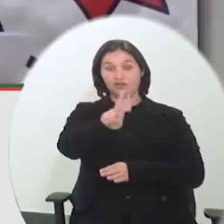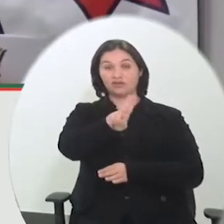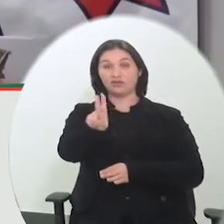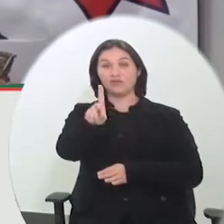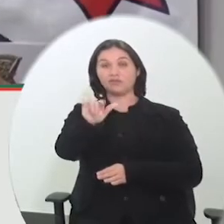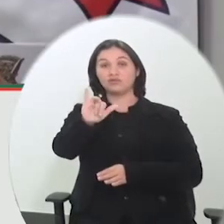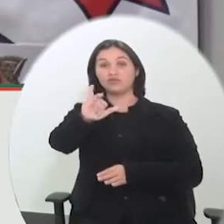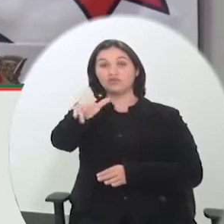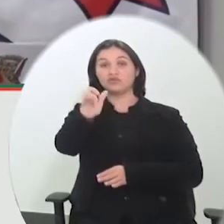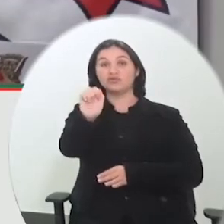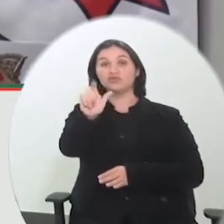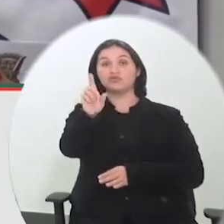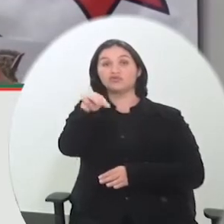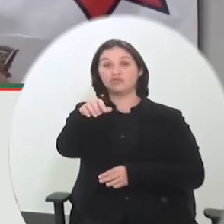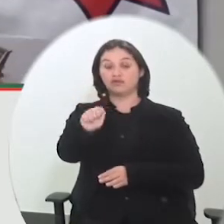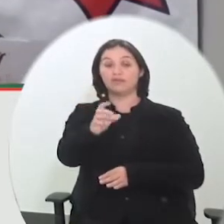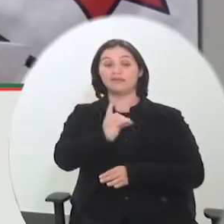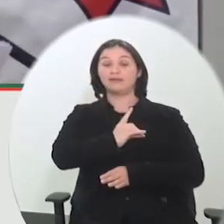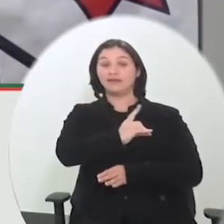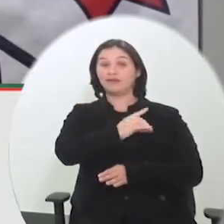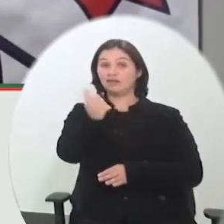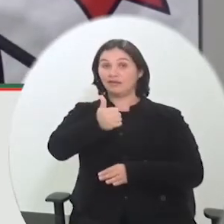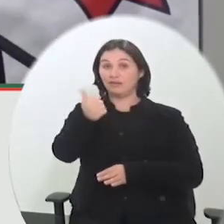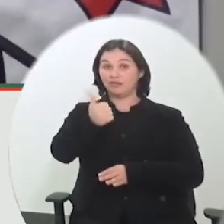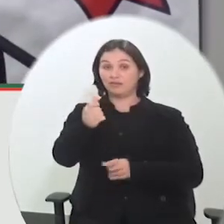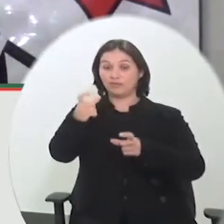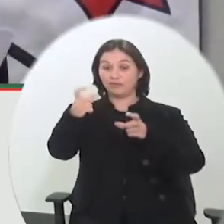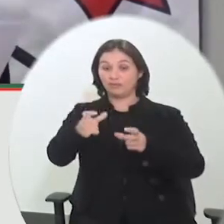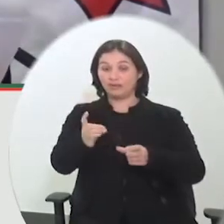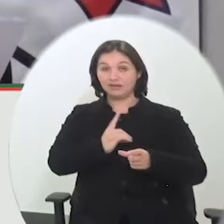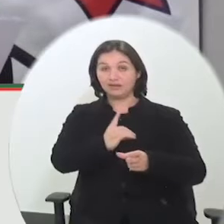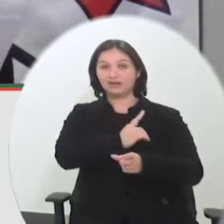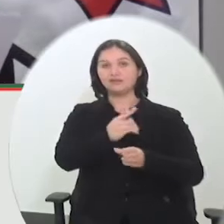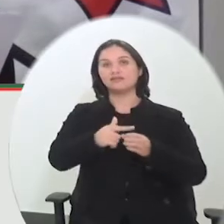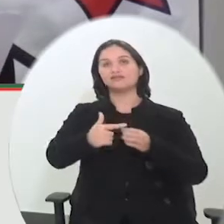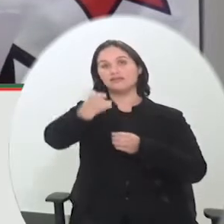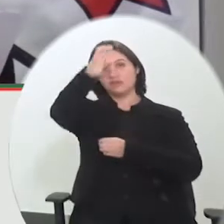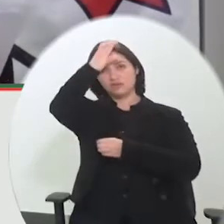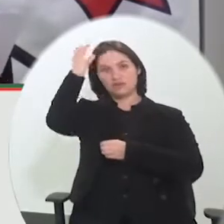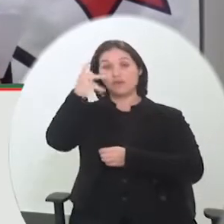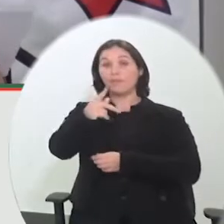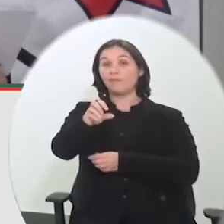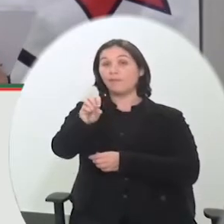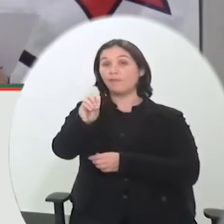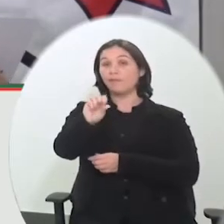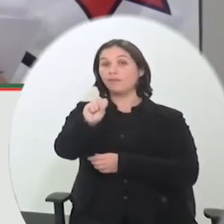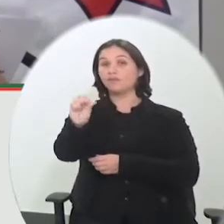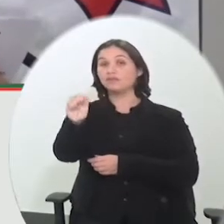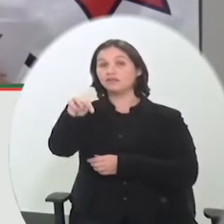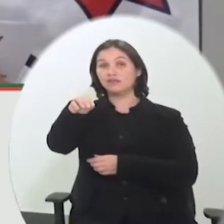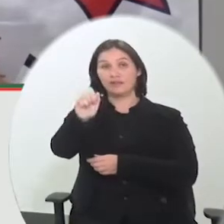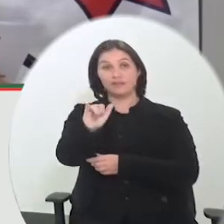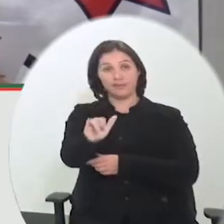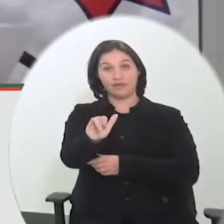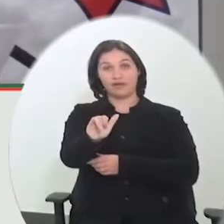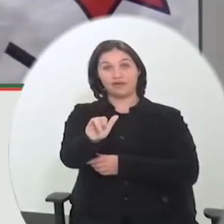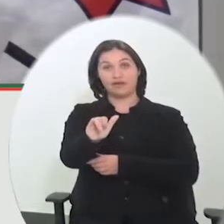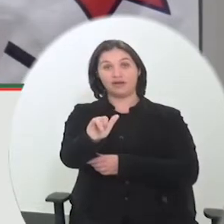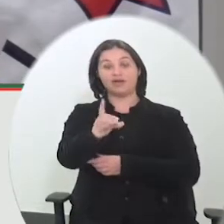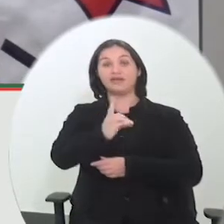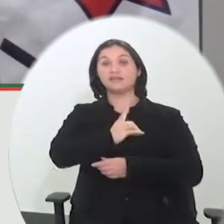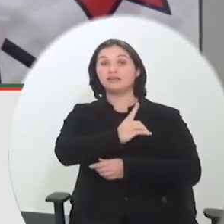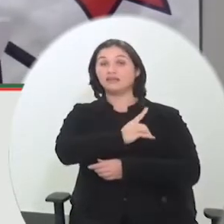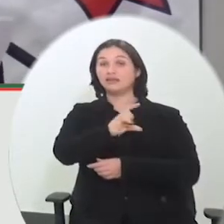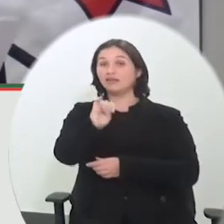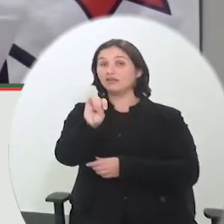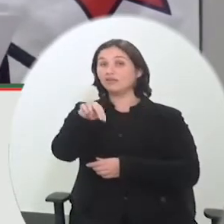Delegado da 1ª Delegacia de Criciúma, Fernando Pagani Possamay. Delegado Ivaldo Gregório Inácio, da 2ª